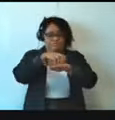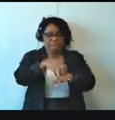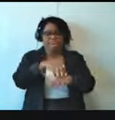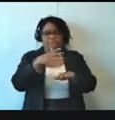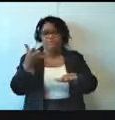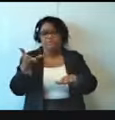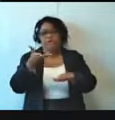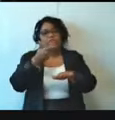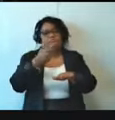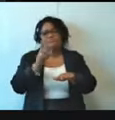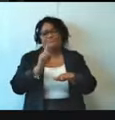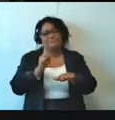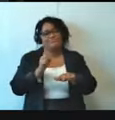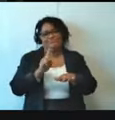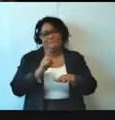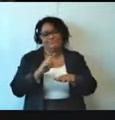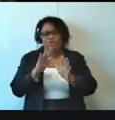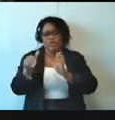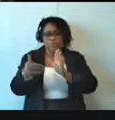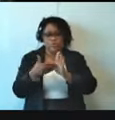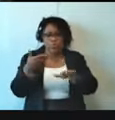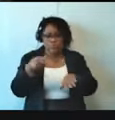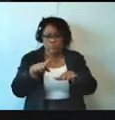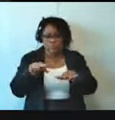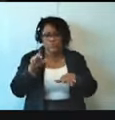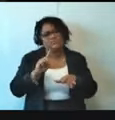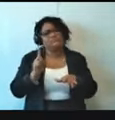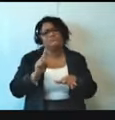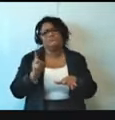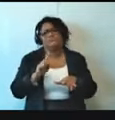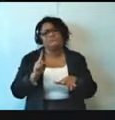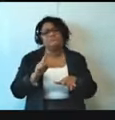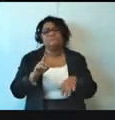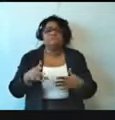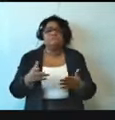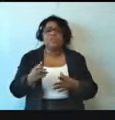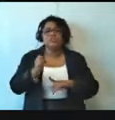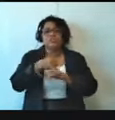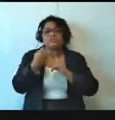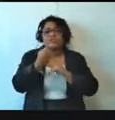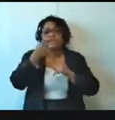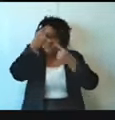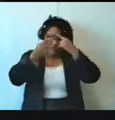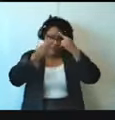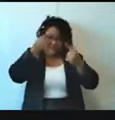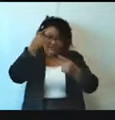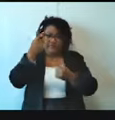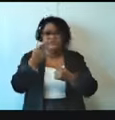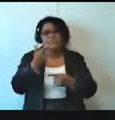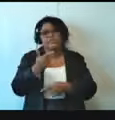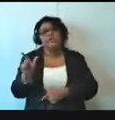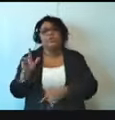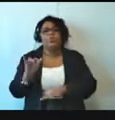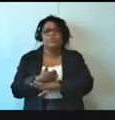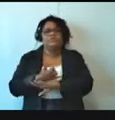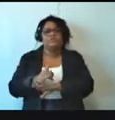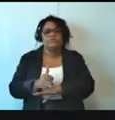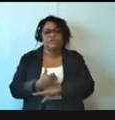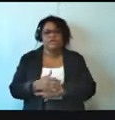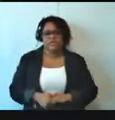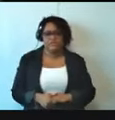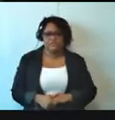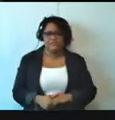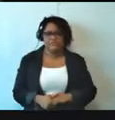caro, a sociedade vai criando alternativas. Por outro lado, você vê o poder